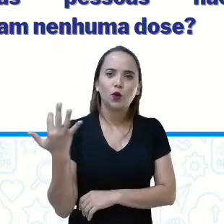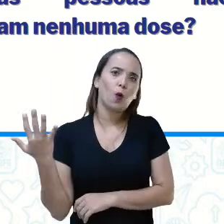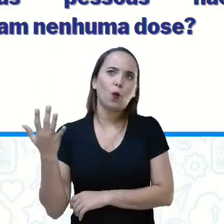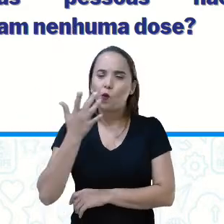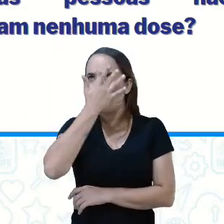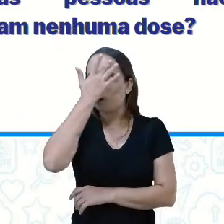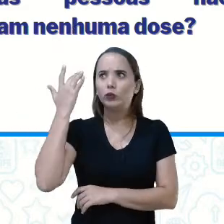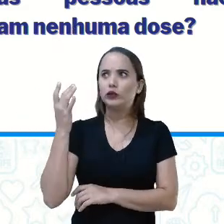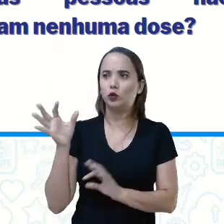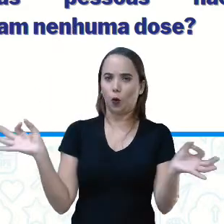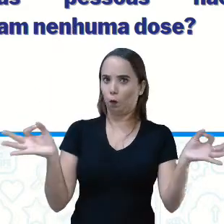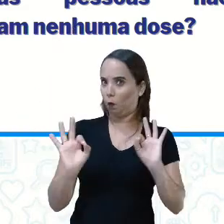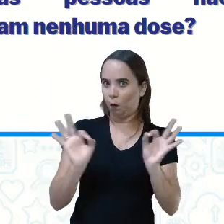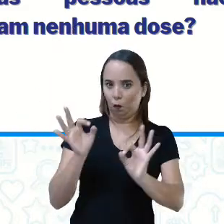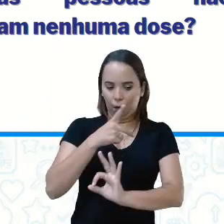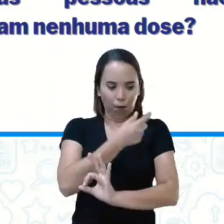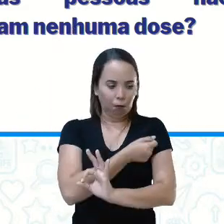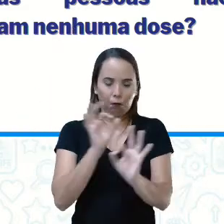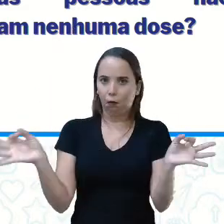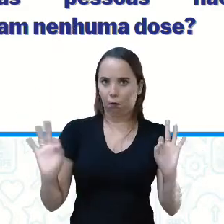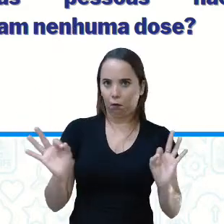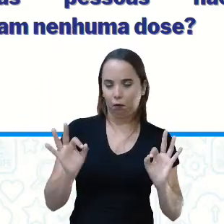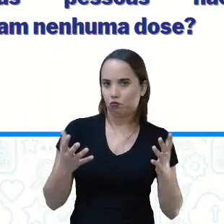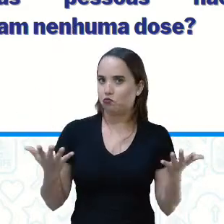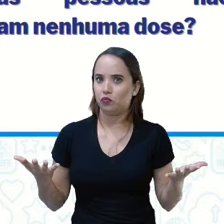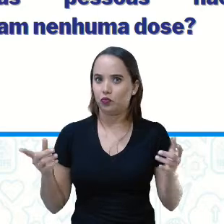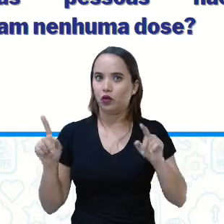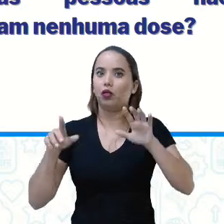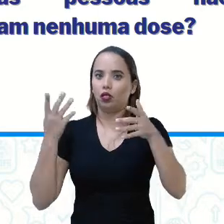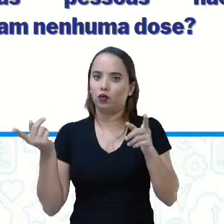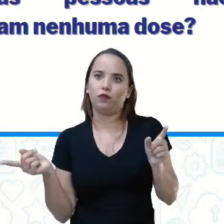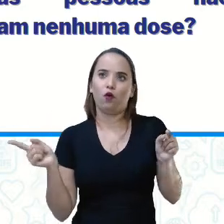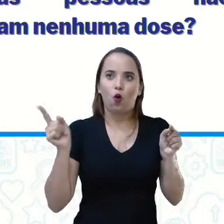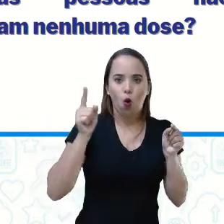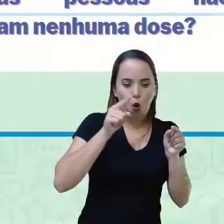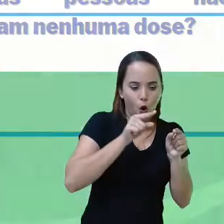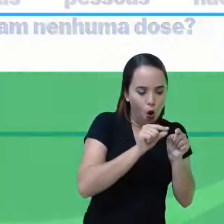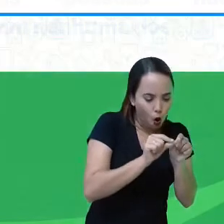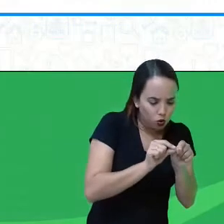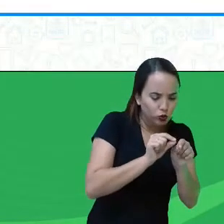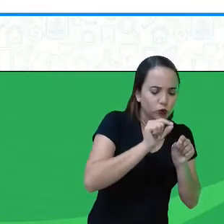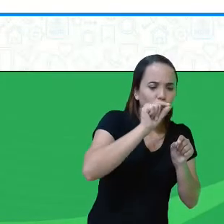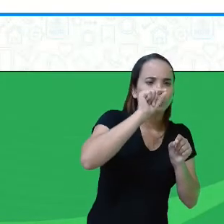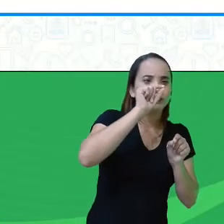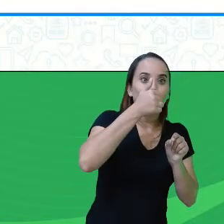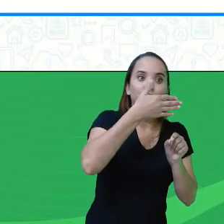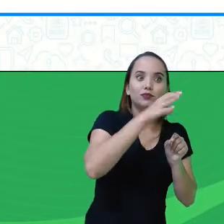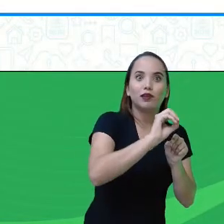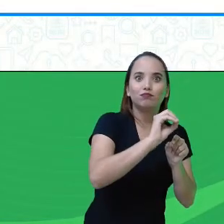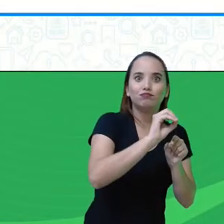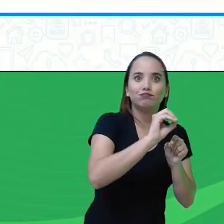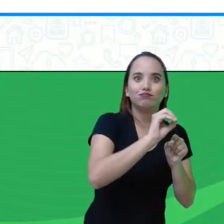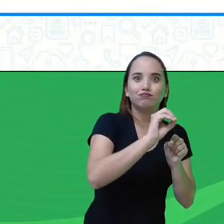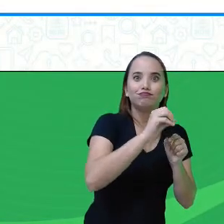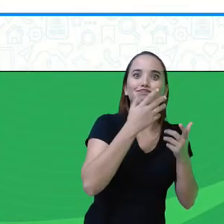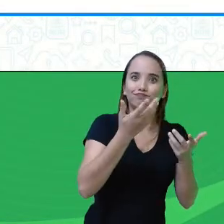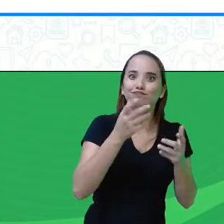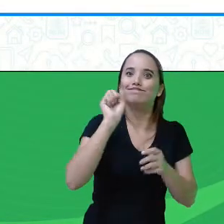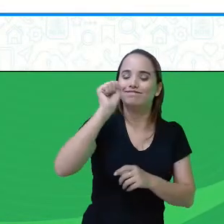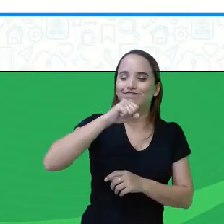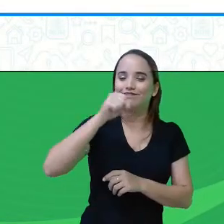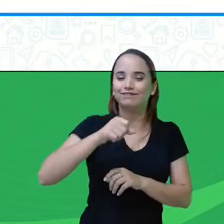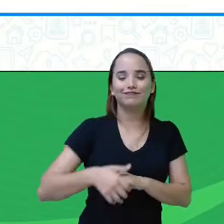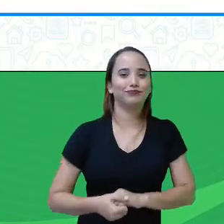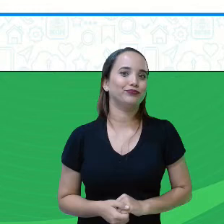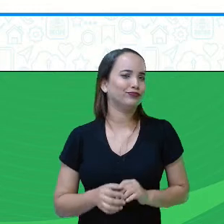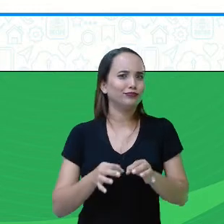tomaram nenhuma dose? Aí eu vou direitinho, opa, nenhuma dose, subiu 10. Olha aí, exatamente isso.